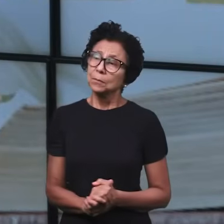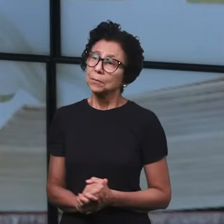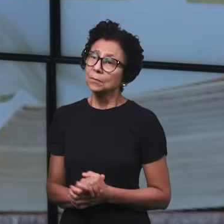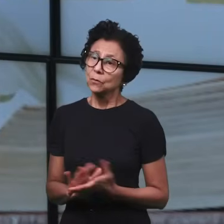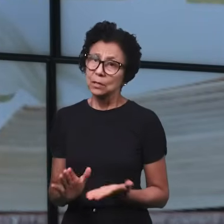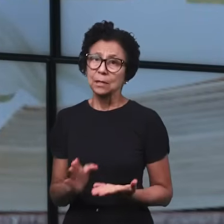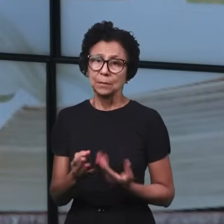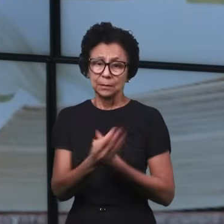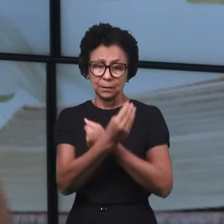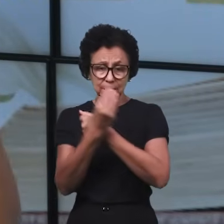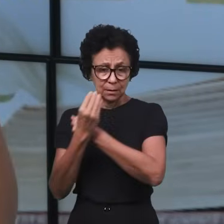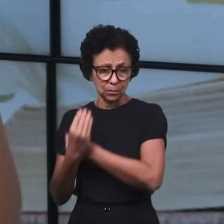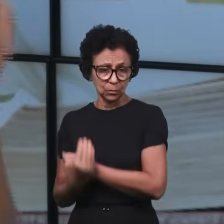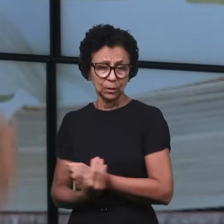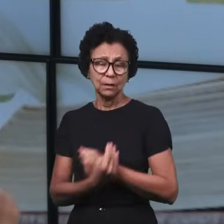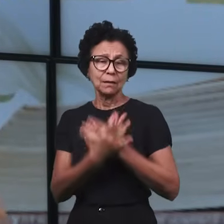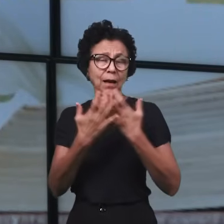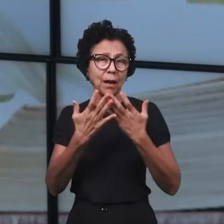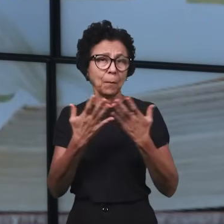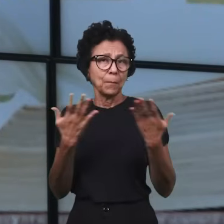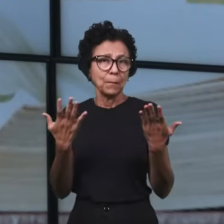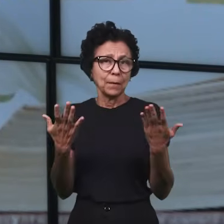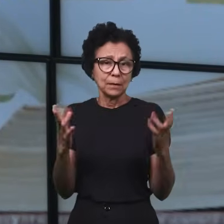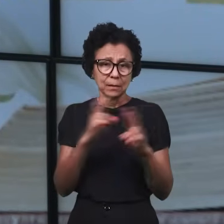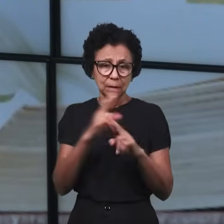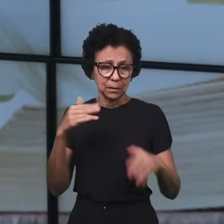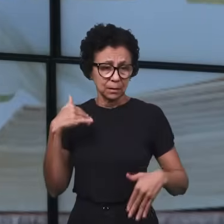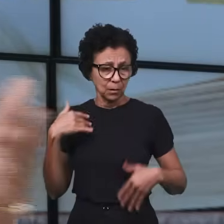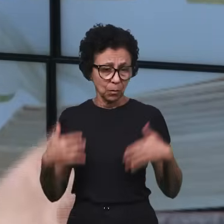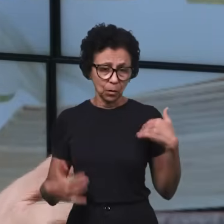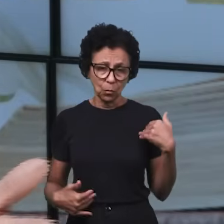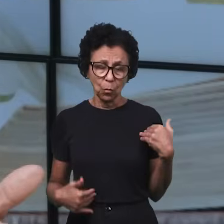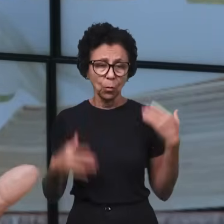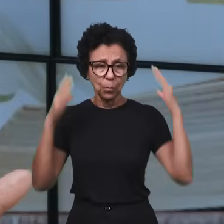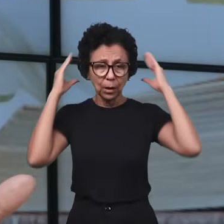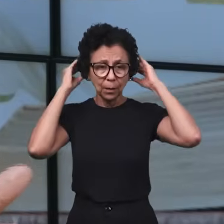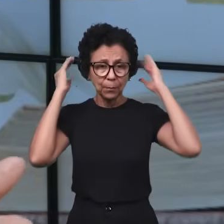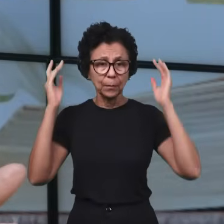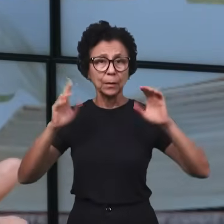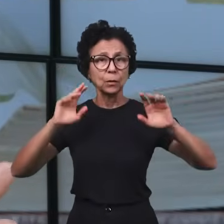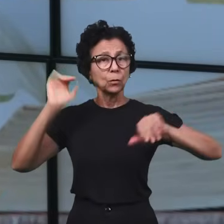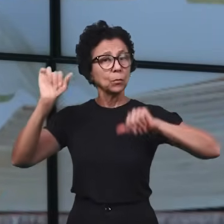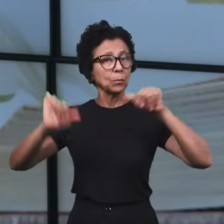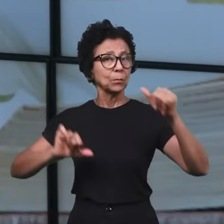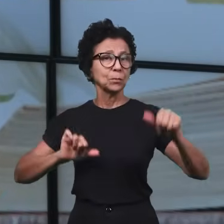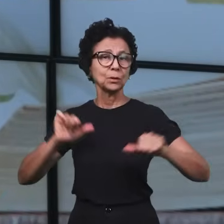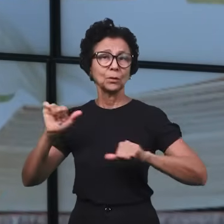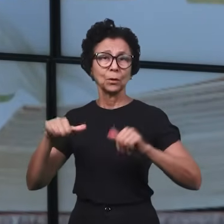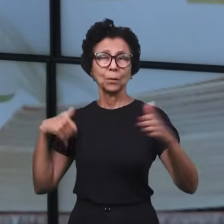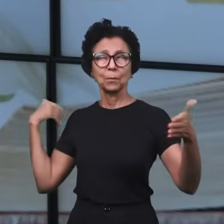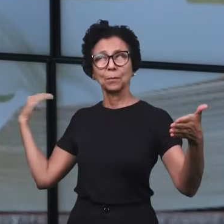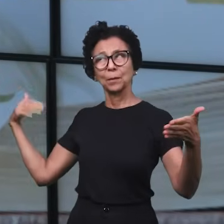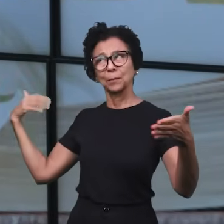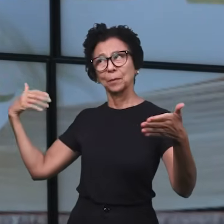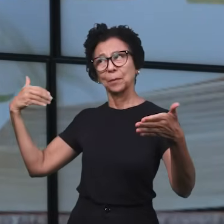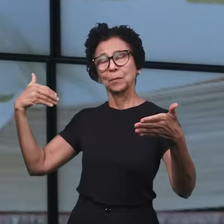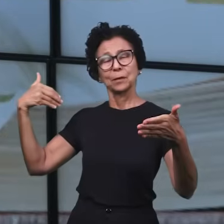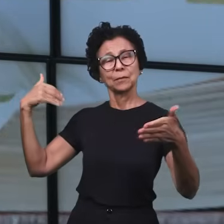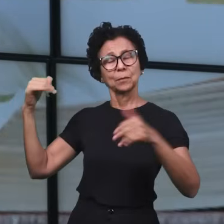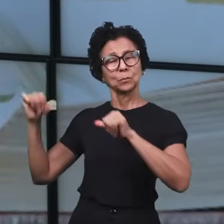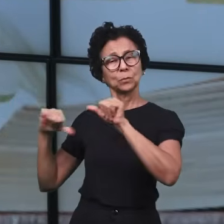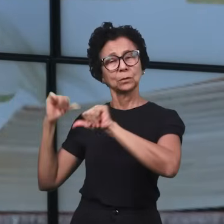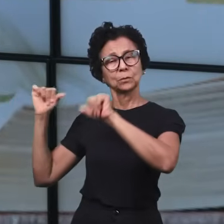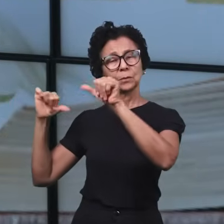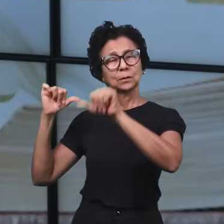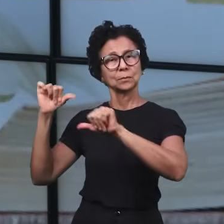ter eternamente a mesma compleição física que você teve de quando você casou. Isso vai se passar,